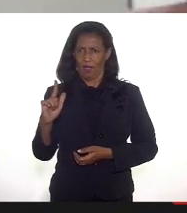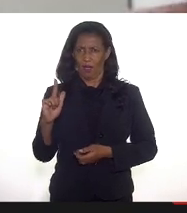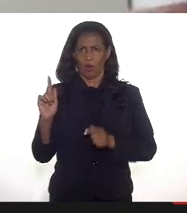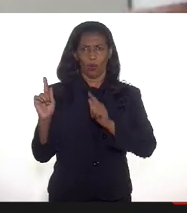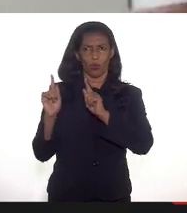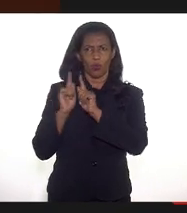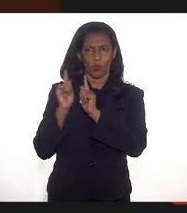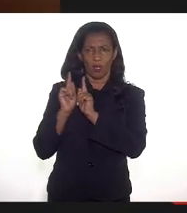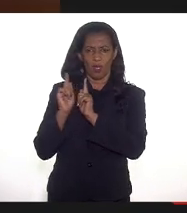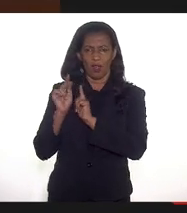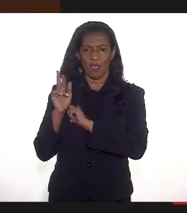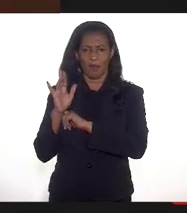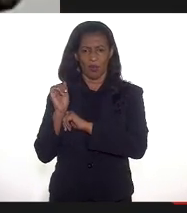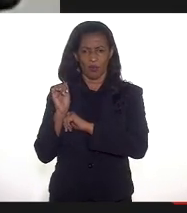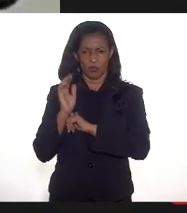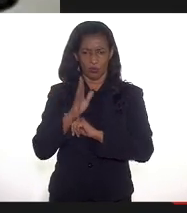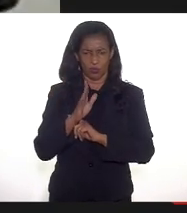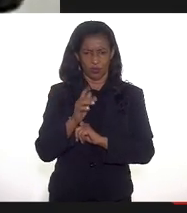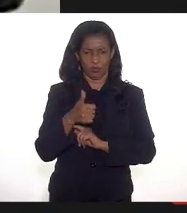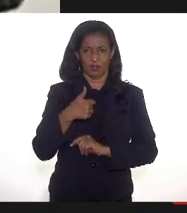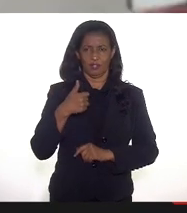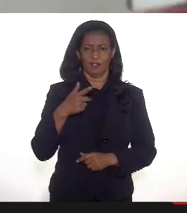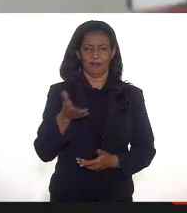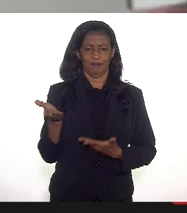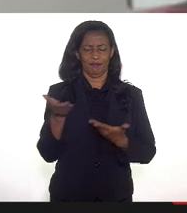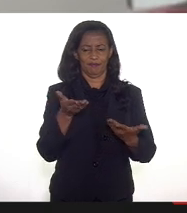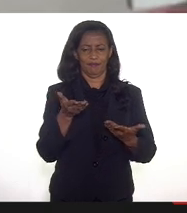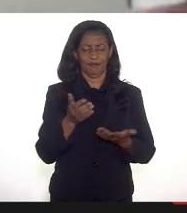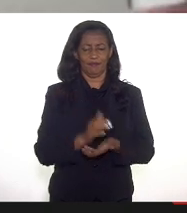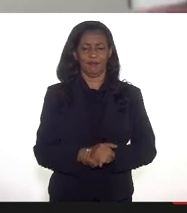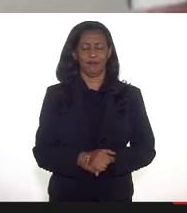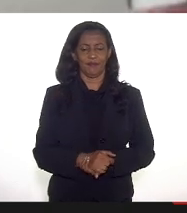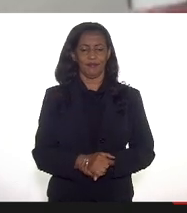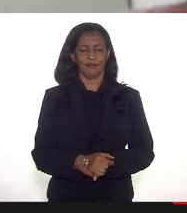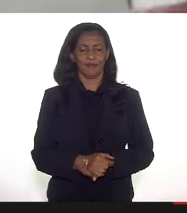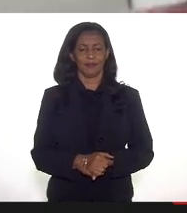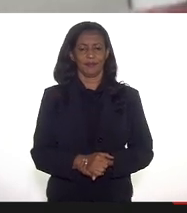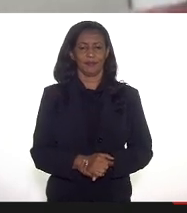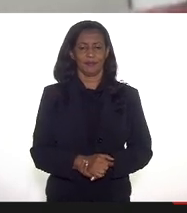Estudante? Ah, está aqui. Com a palavra, Rafael. Estou aqui.